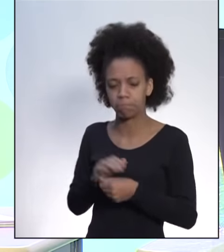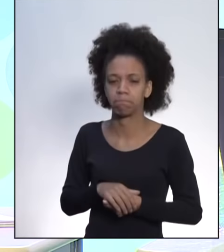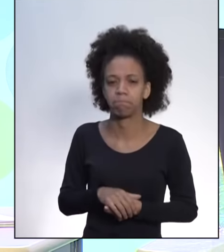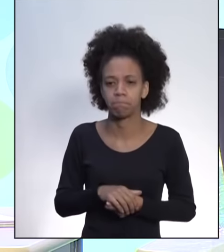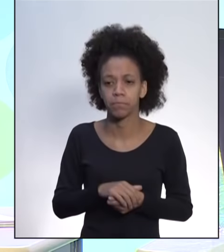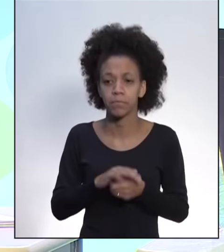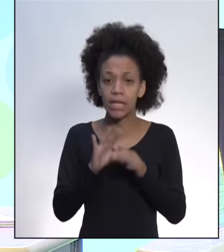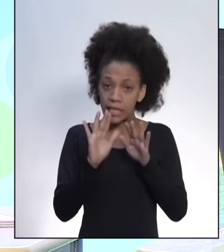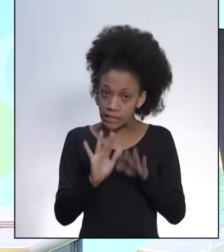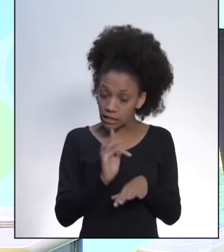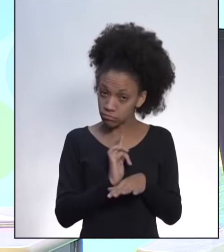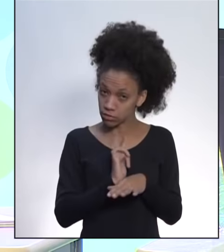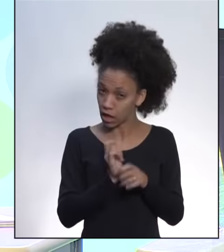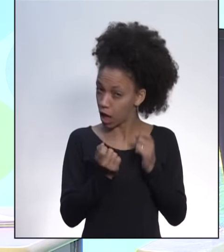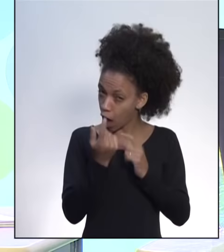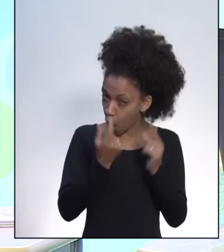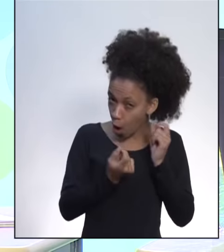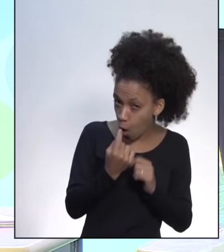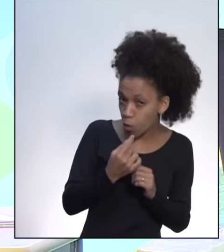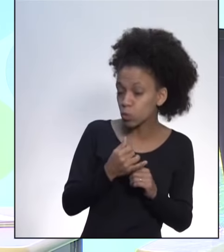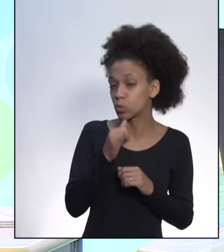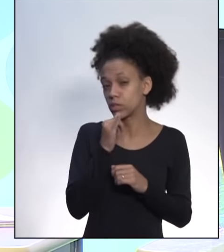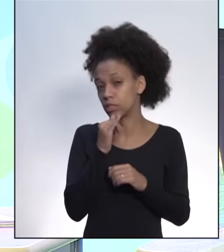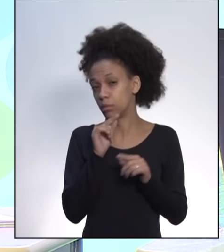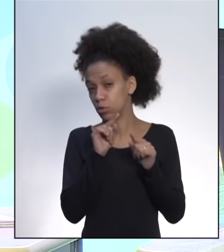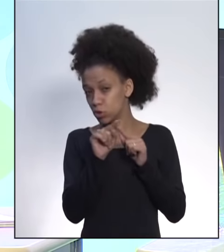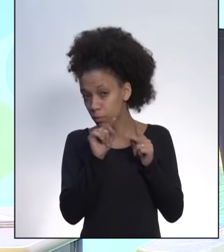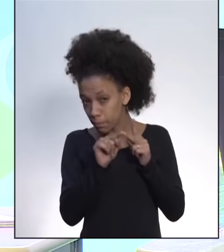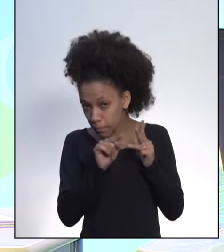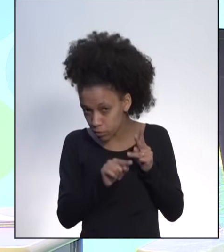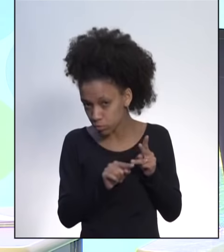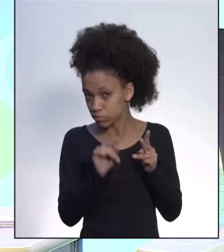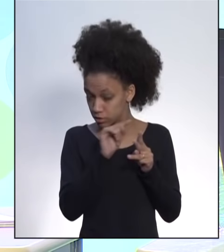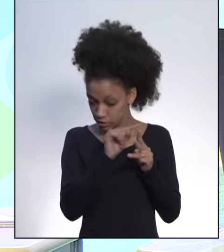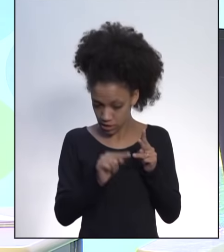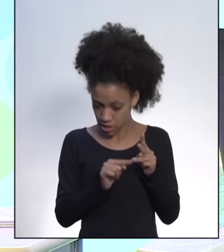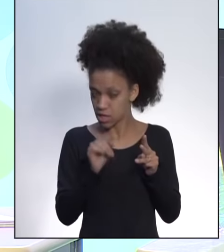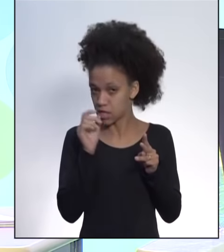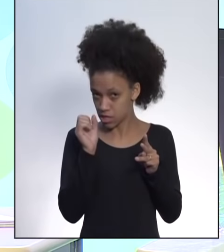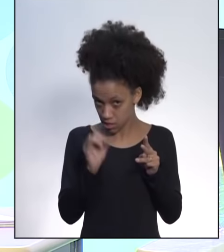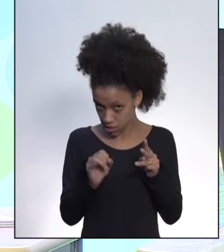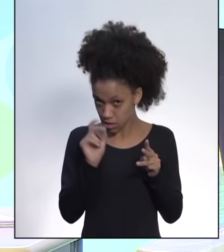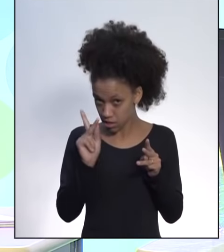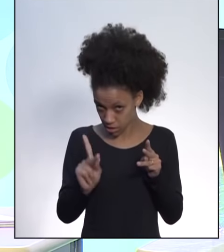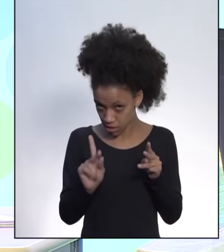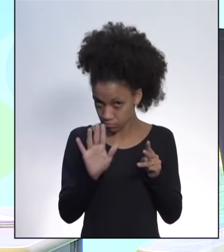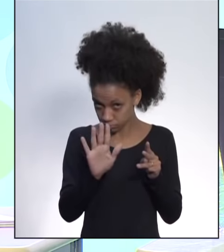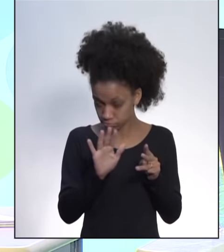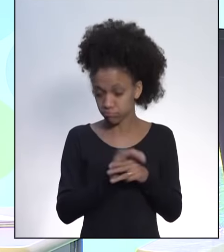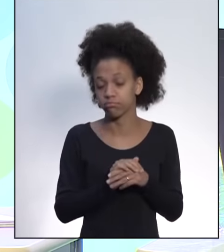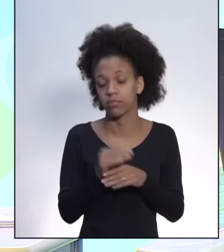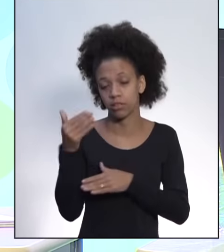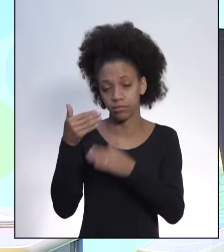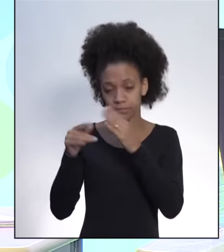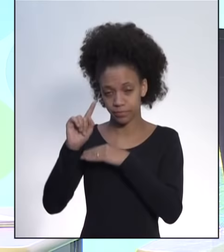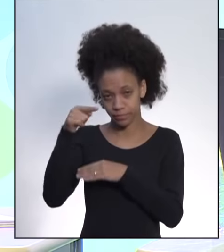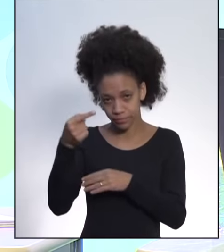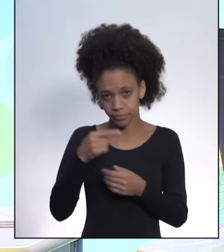então aqui nós temos alguns exemplos de perguntas mas nós vamos para o próximo slide então